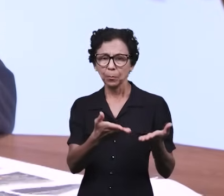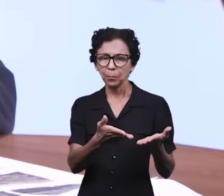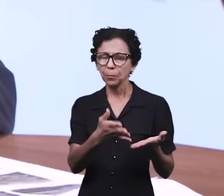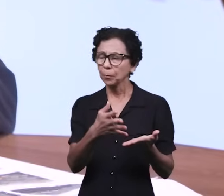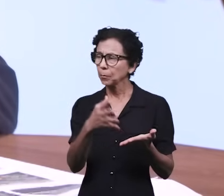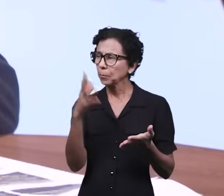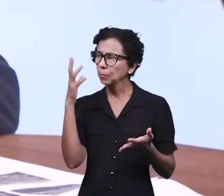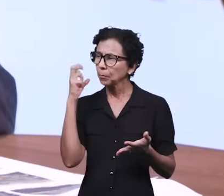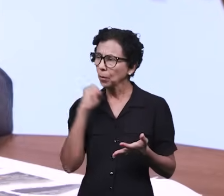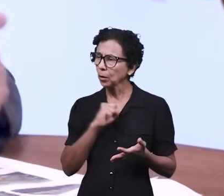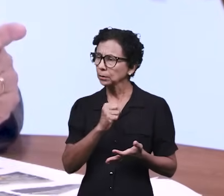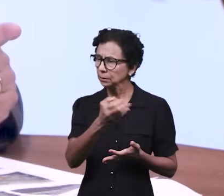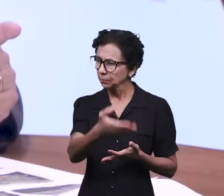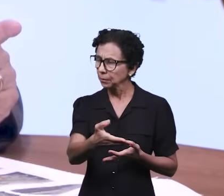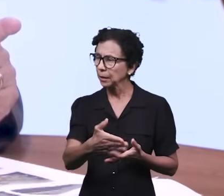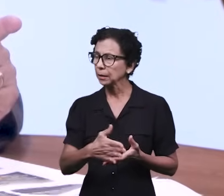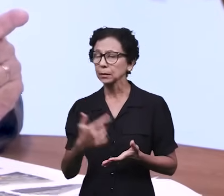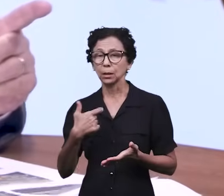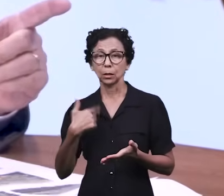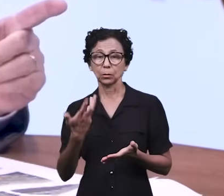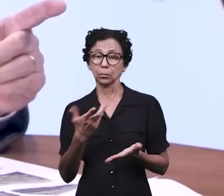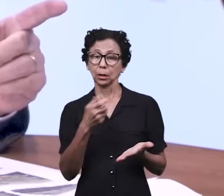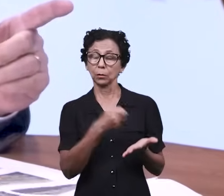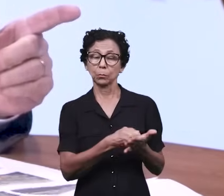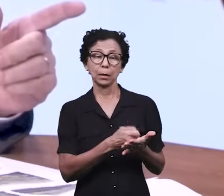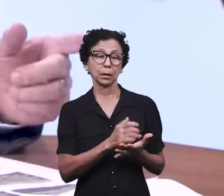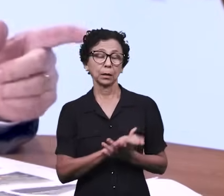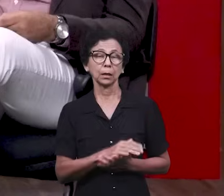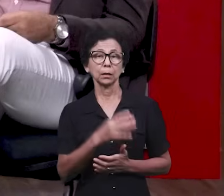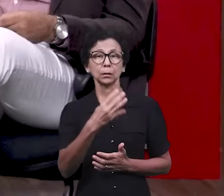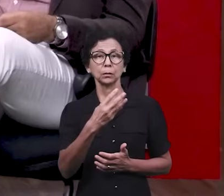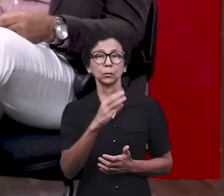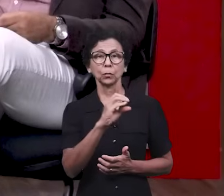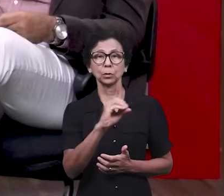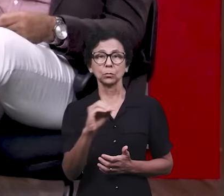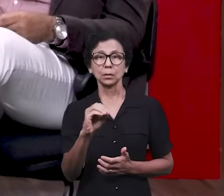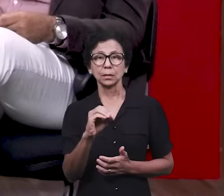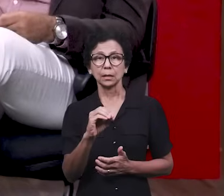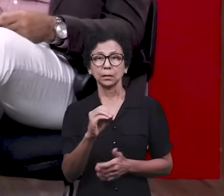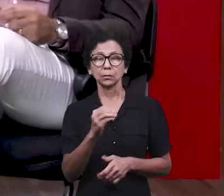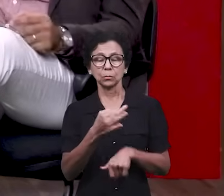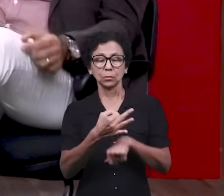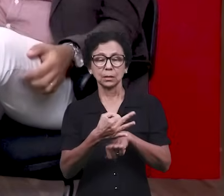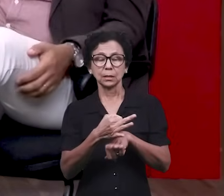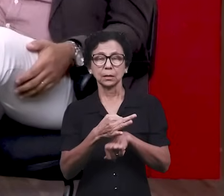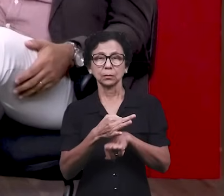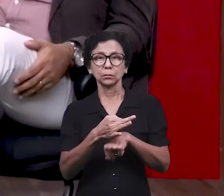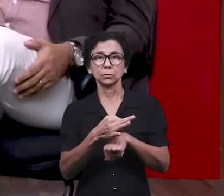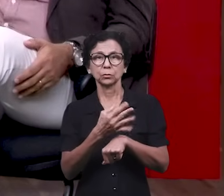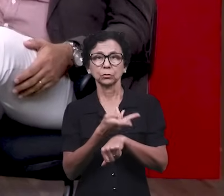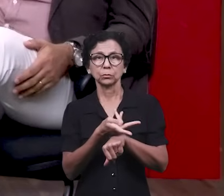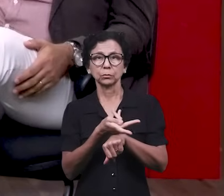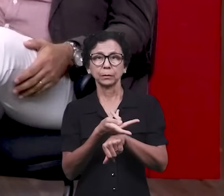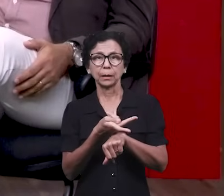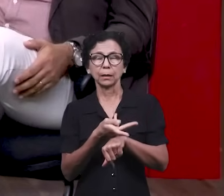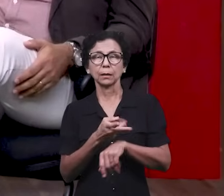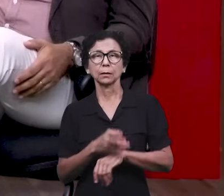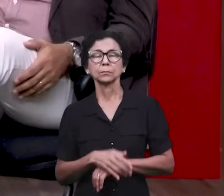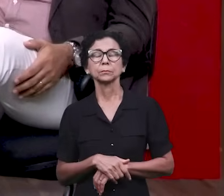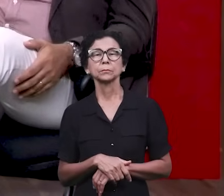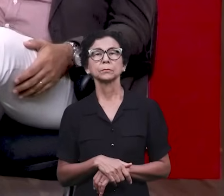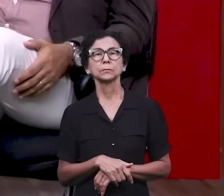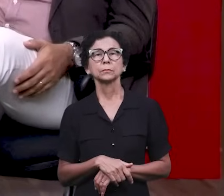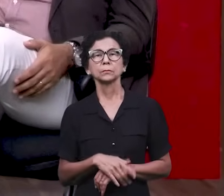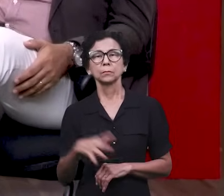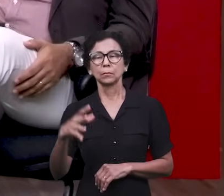400 ciclos de prata. É de prata ou de ouro? De prata. De prata. De prata. E Abraão pagou, importante, hein?